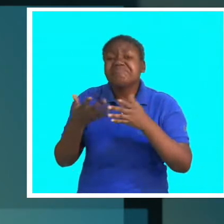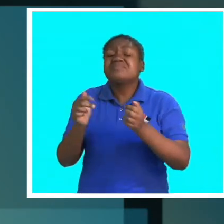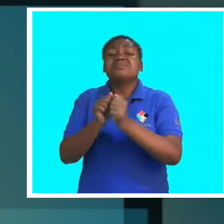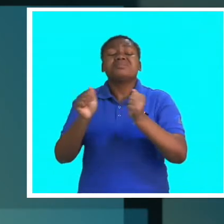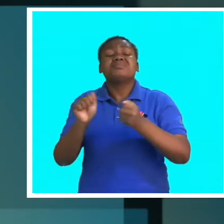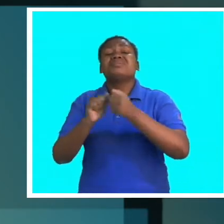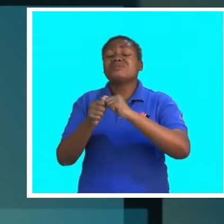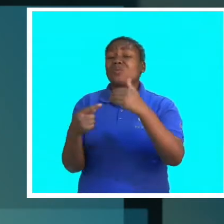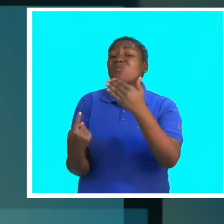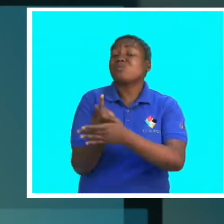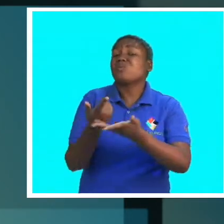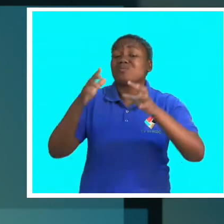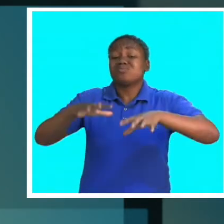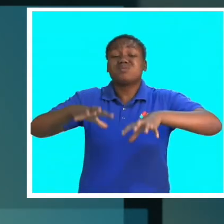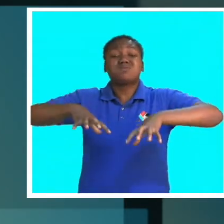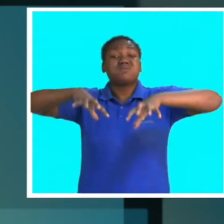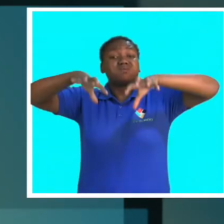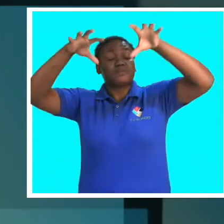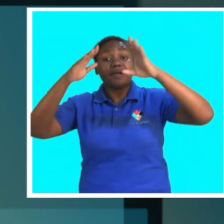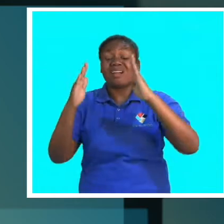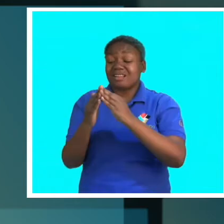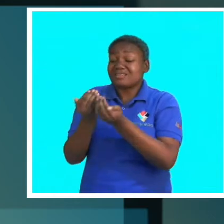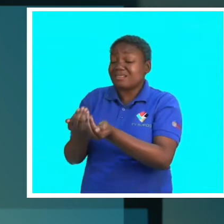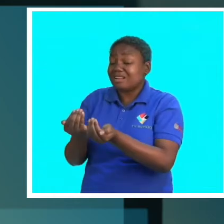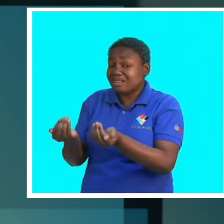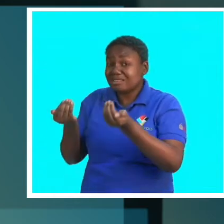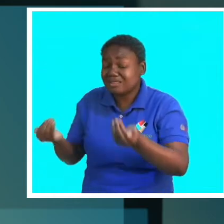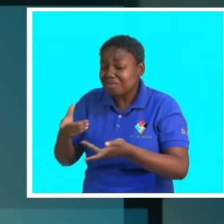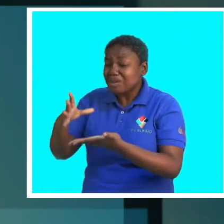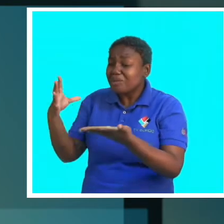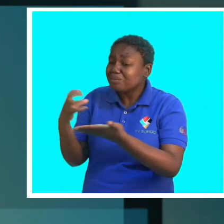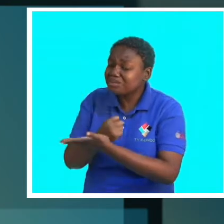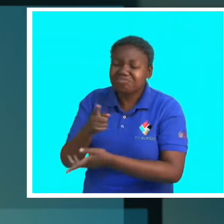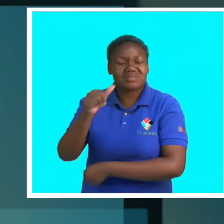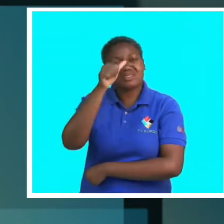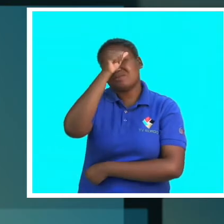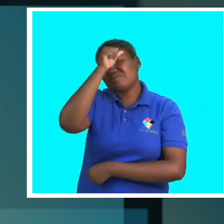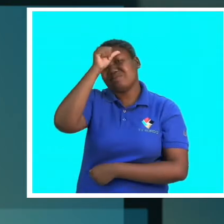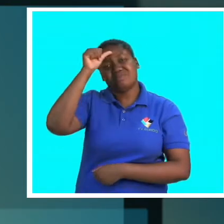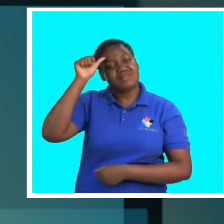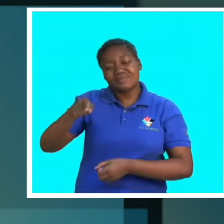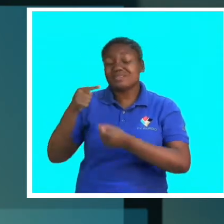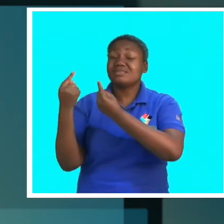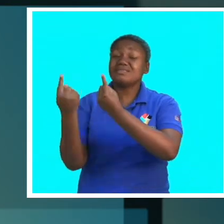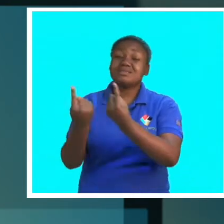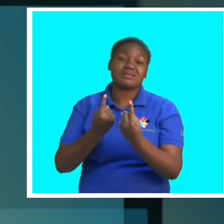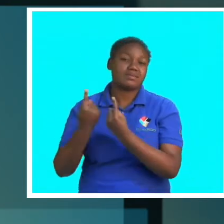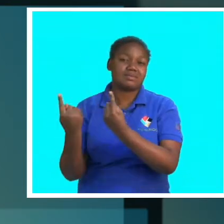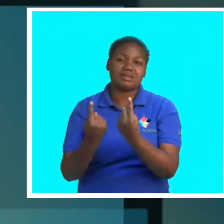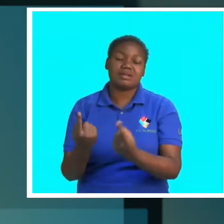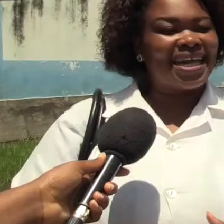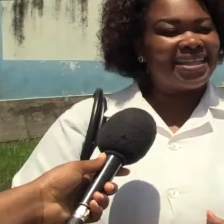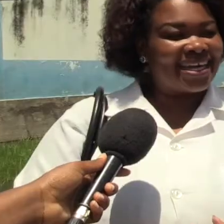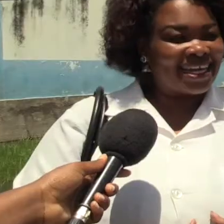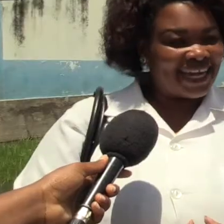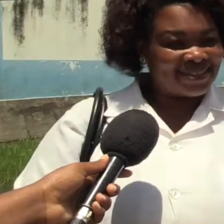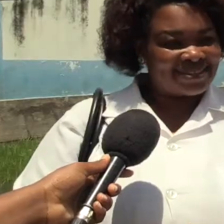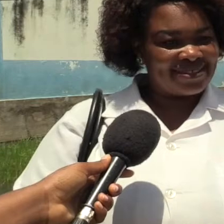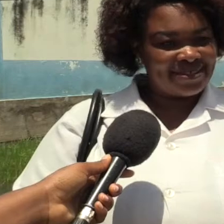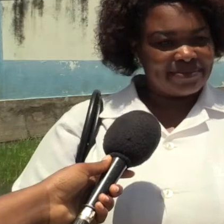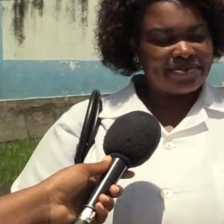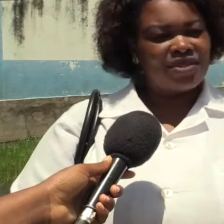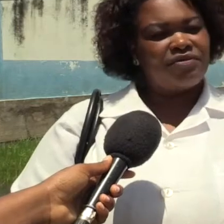aprendizagem dos alunos e até o cumprimento do calendário escolar. Para evitar esse cenário, a escola já tem um plano. Cada